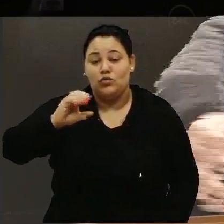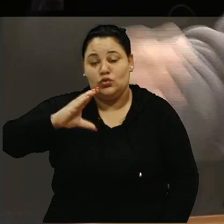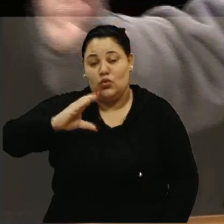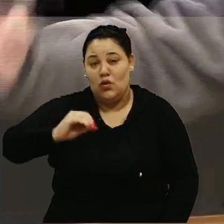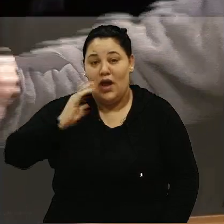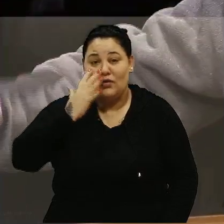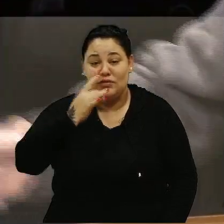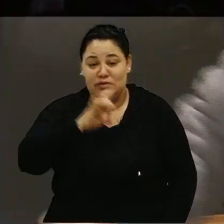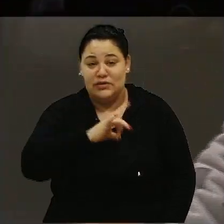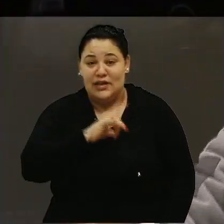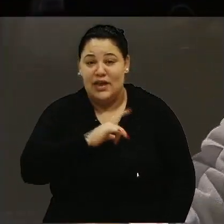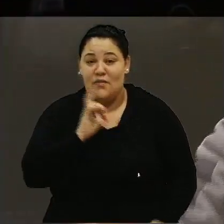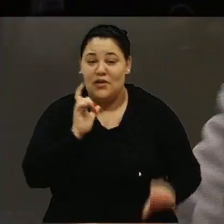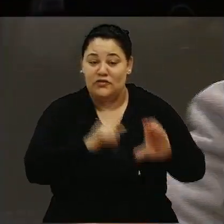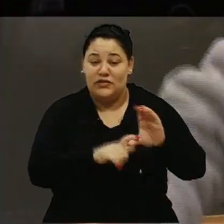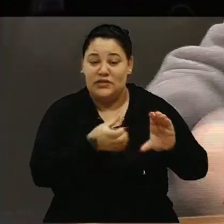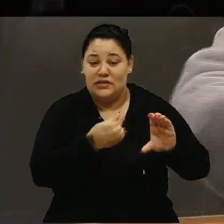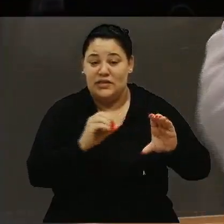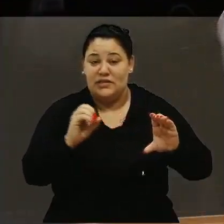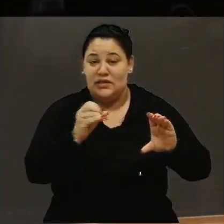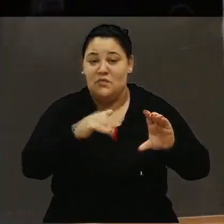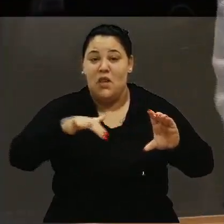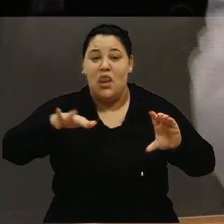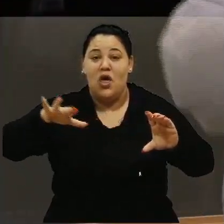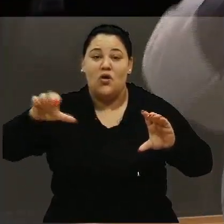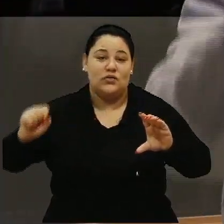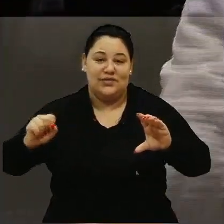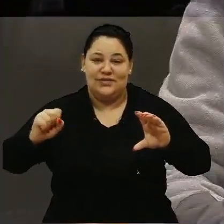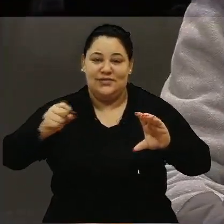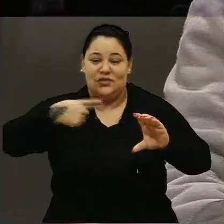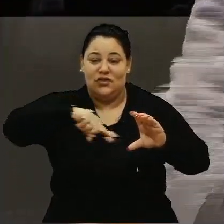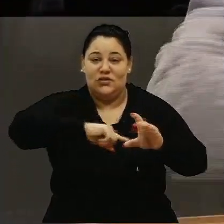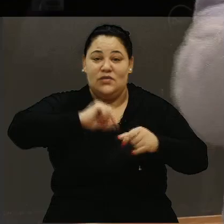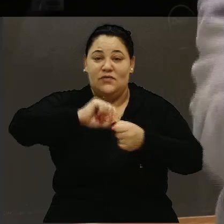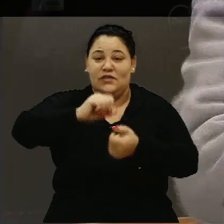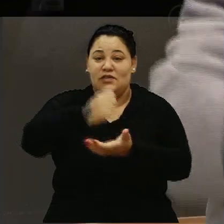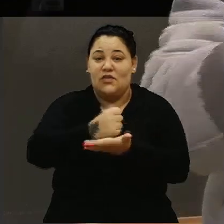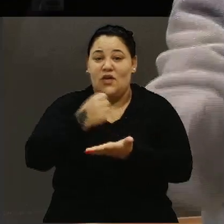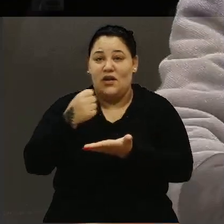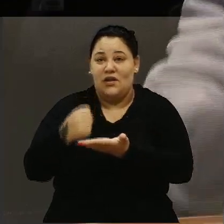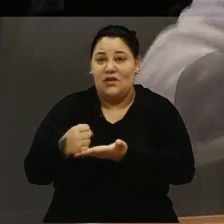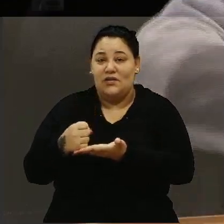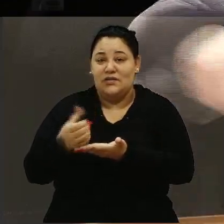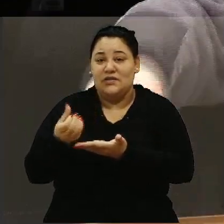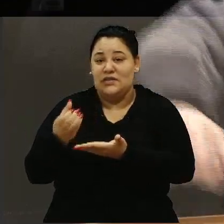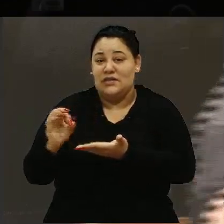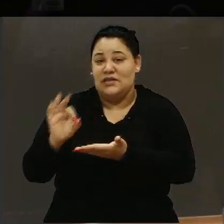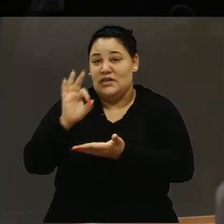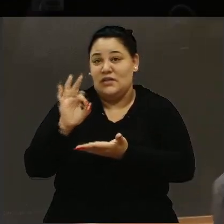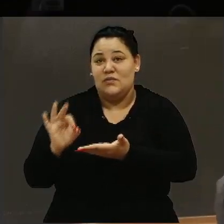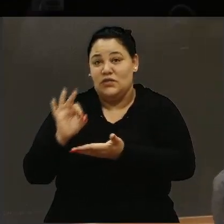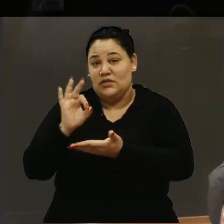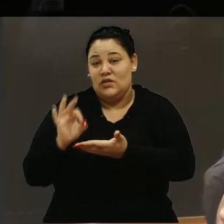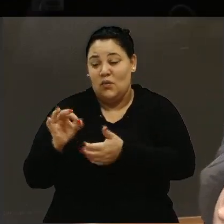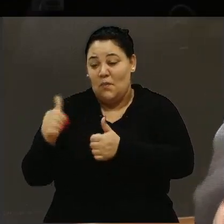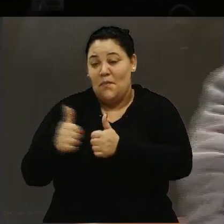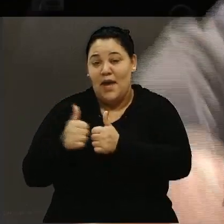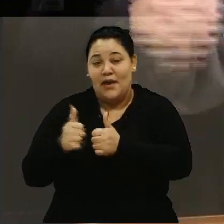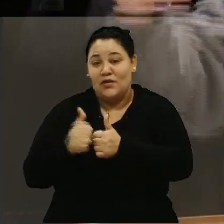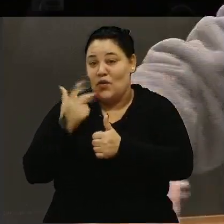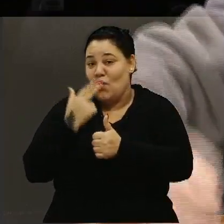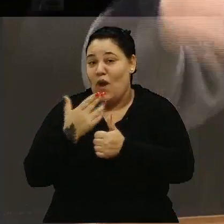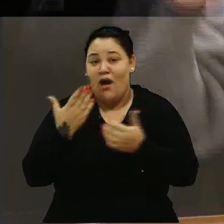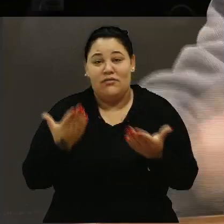tem um débito de 600 milhões, nós estamos promovendo uma contratação de 60% do caso Manha Bosco, que